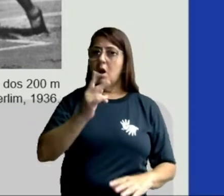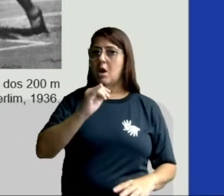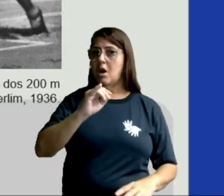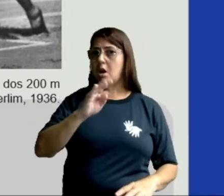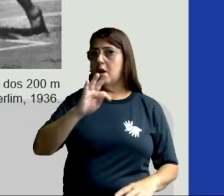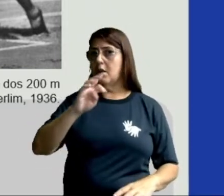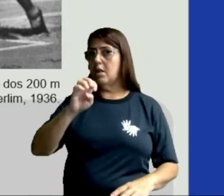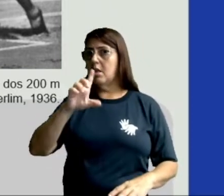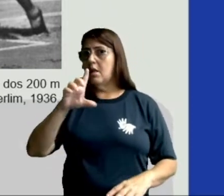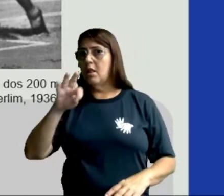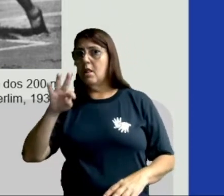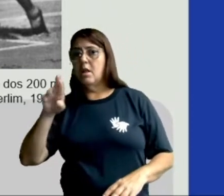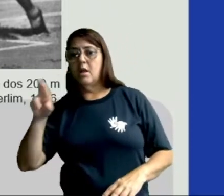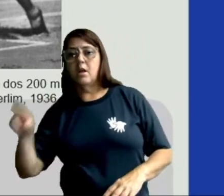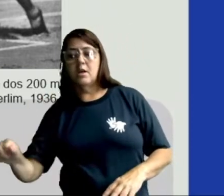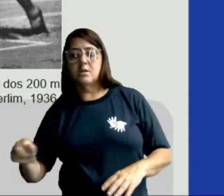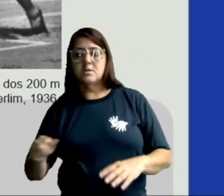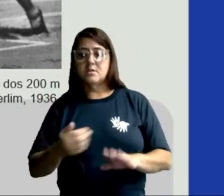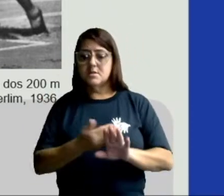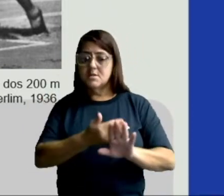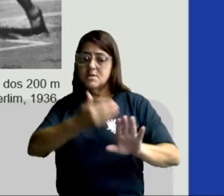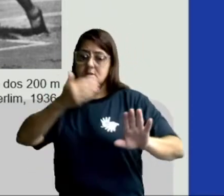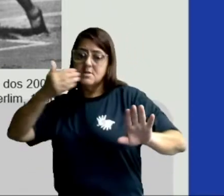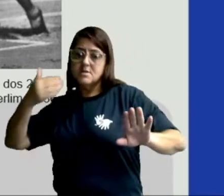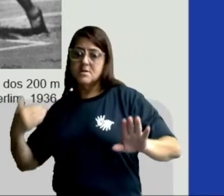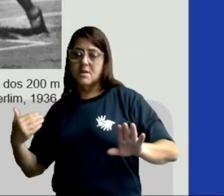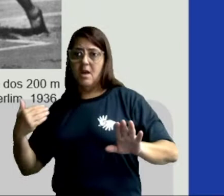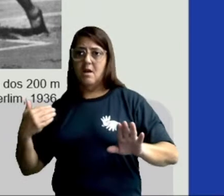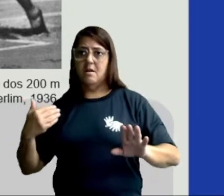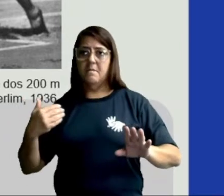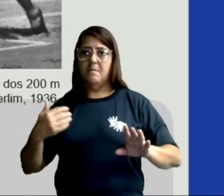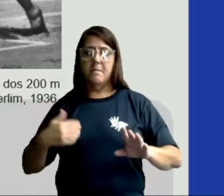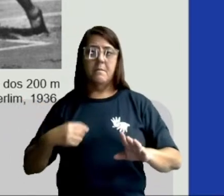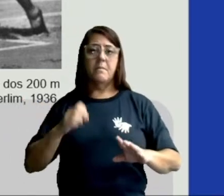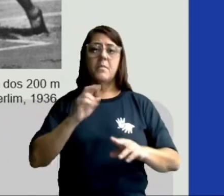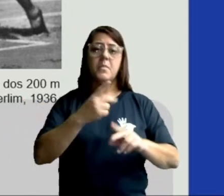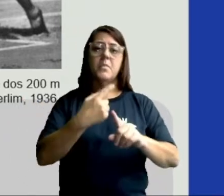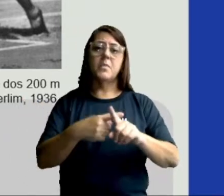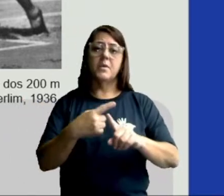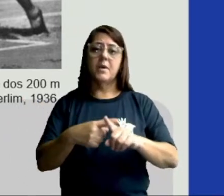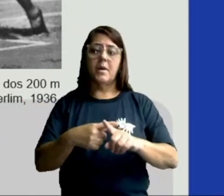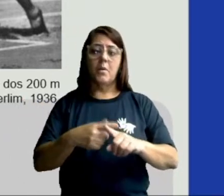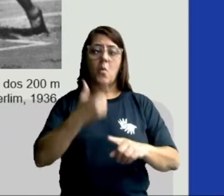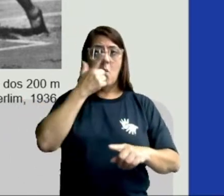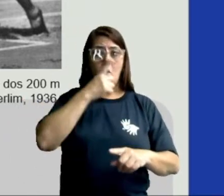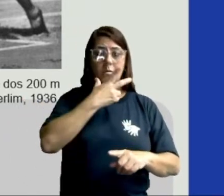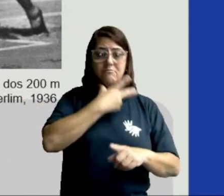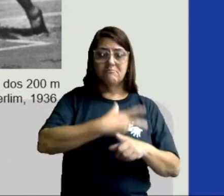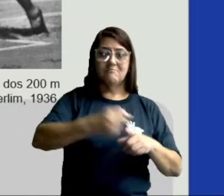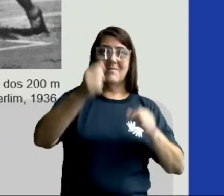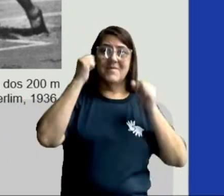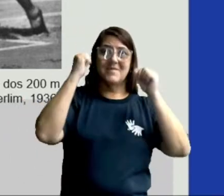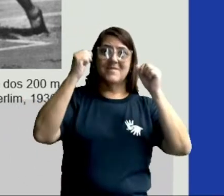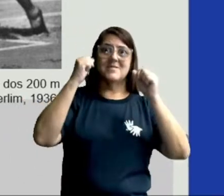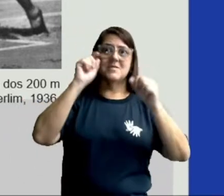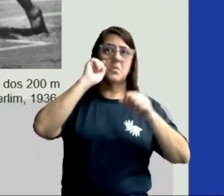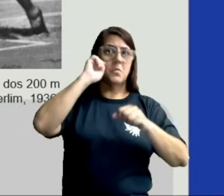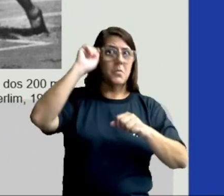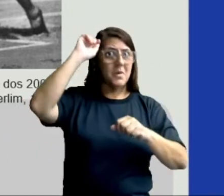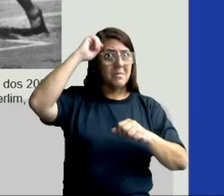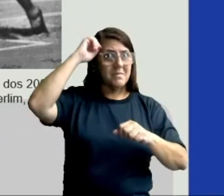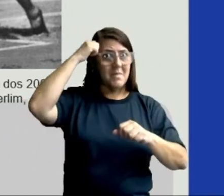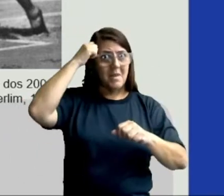Cornelius venceu a prova de salto em altura, para não cumprimentar o atleta, decidindo também não cumprimentar mais ninguém. Ao ser